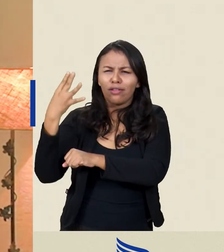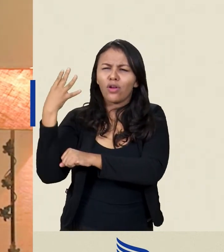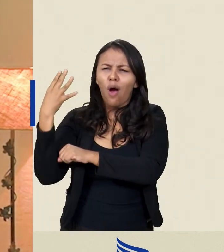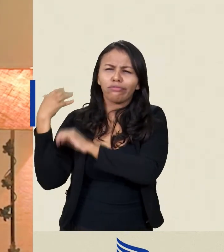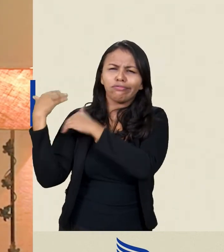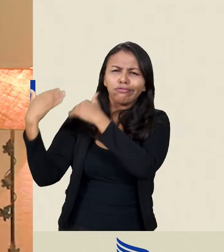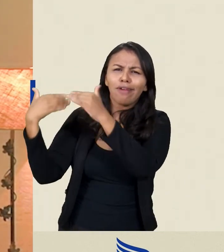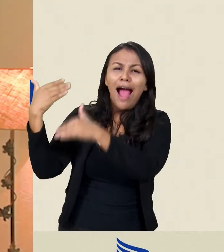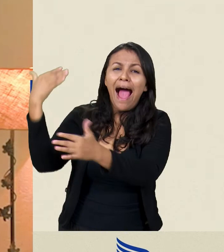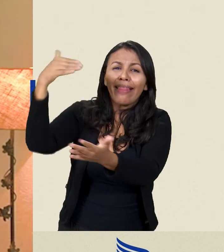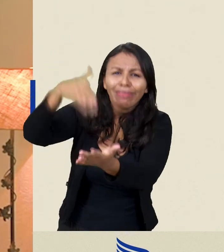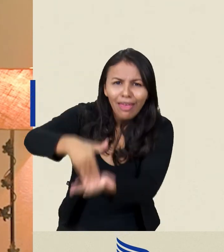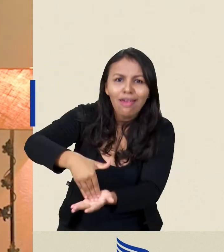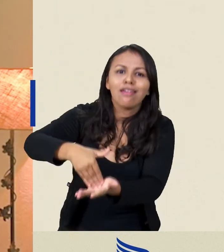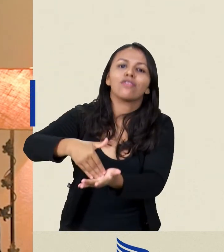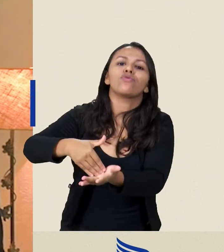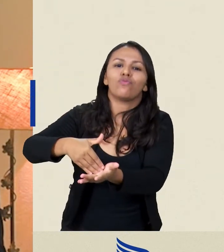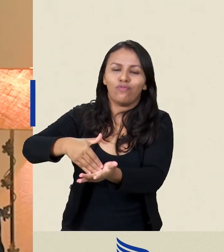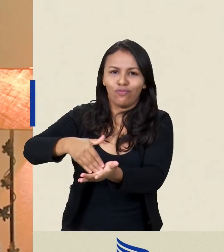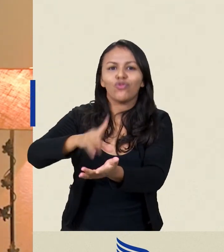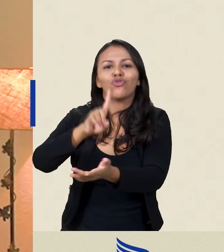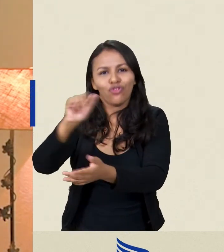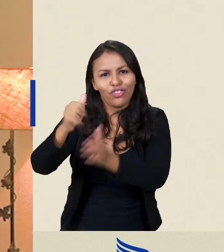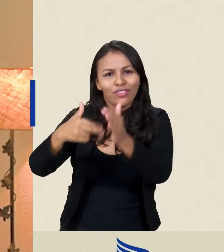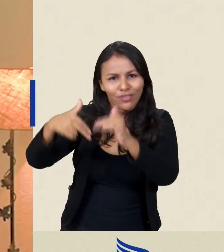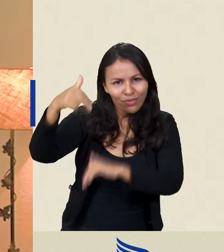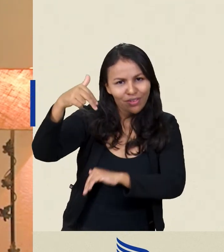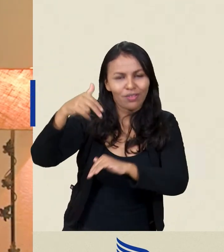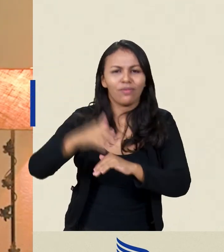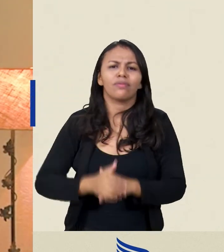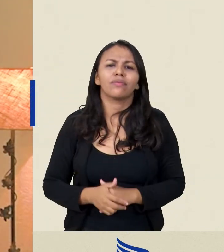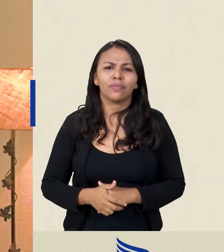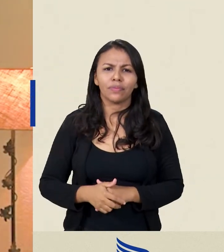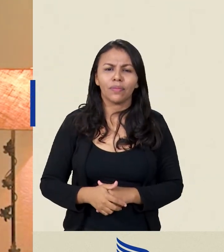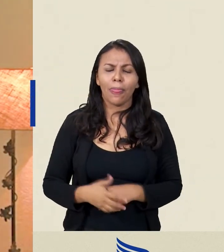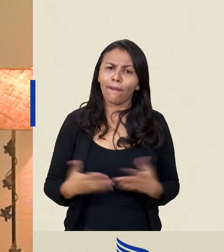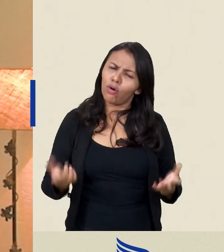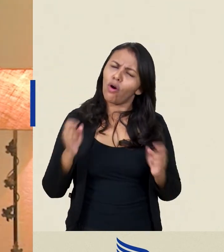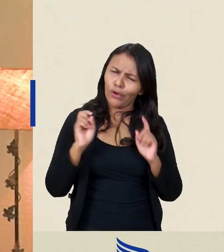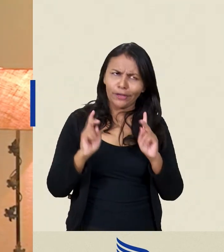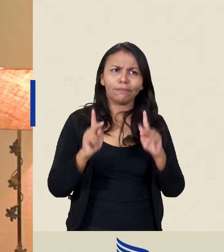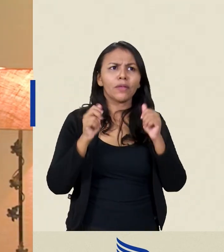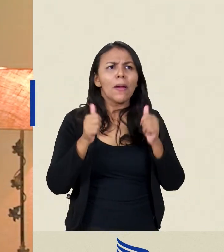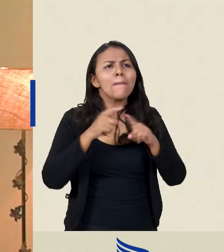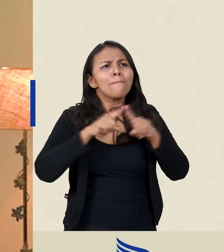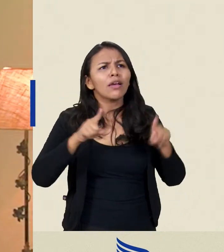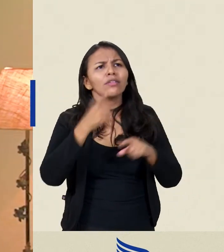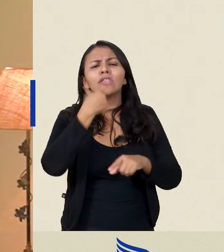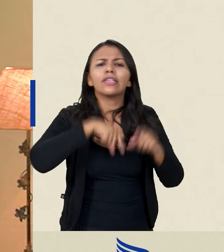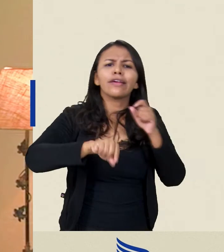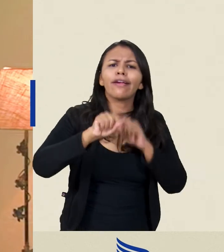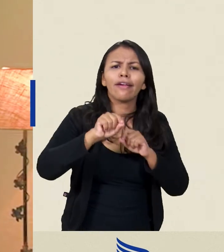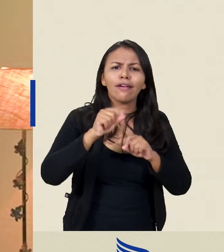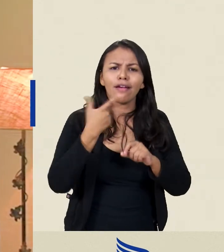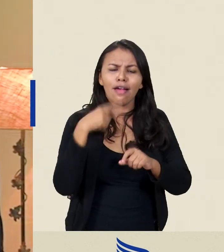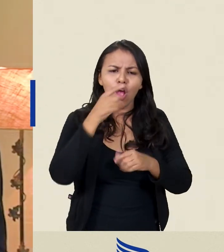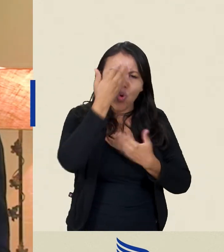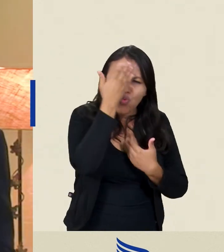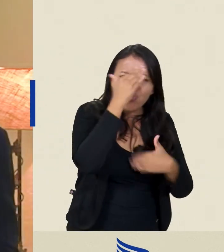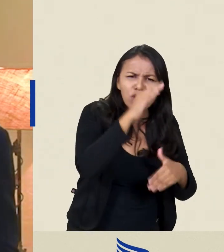sob a tríplice mensagem angélica. Quem são, então, os ímpios que ressuscitarão para a vergonha